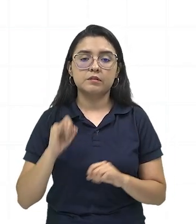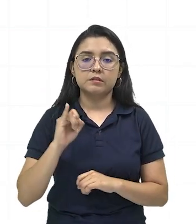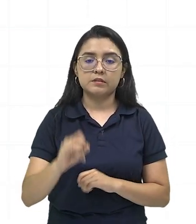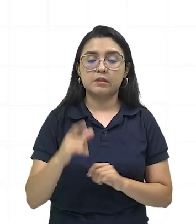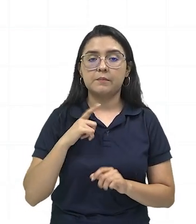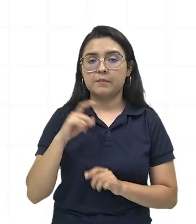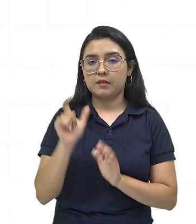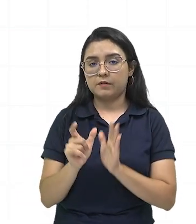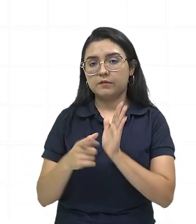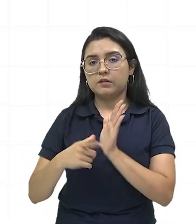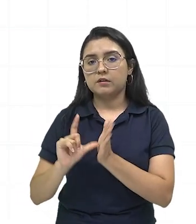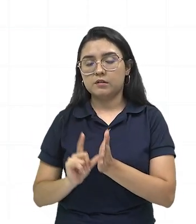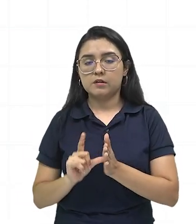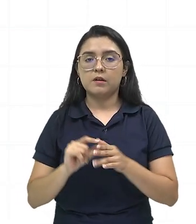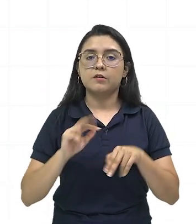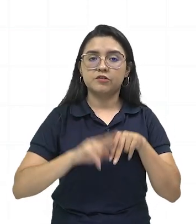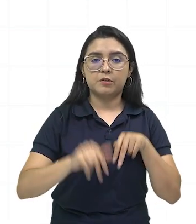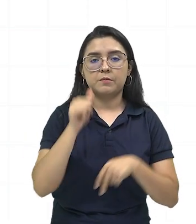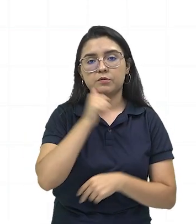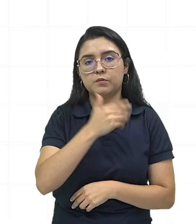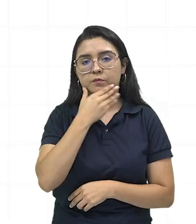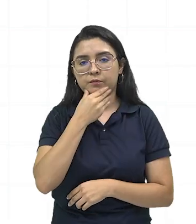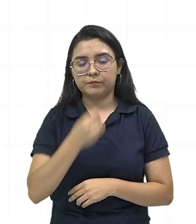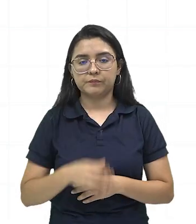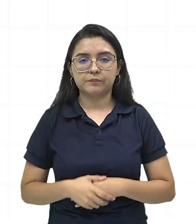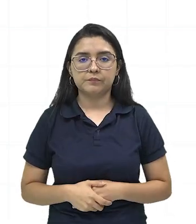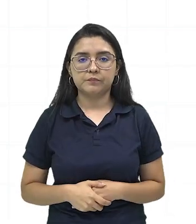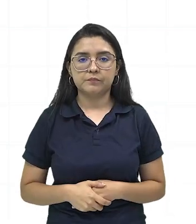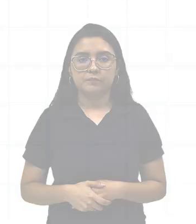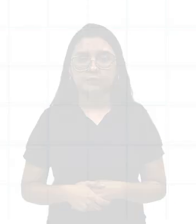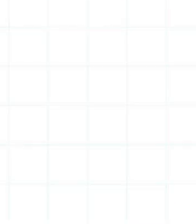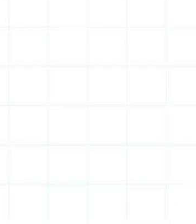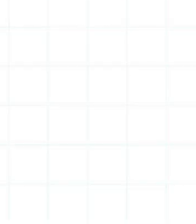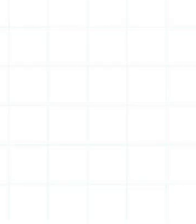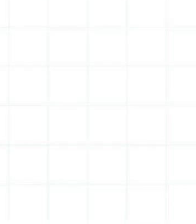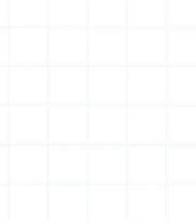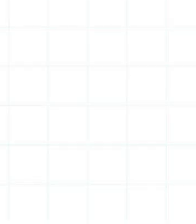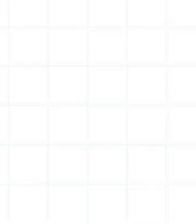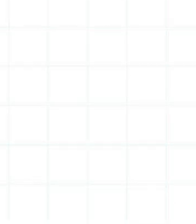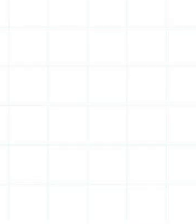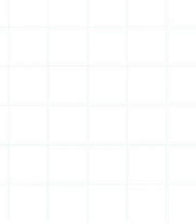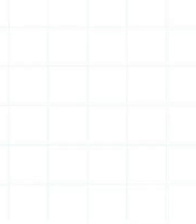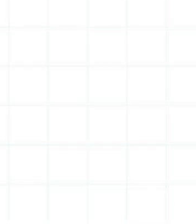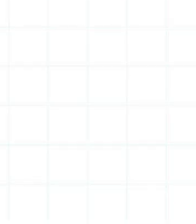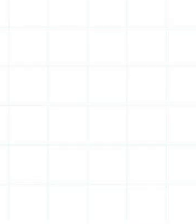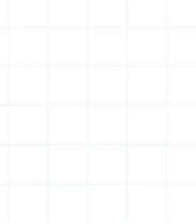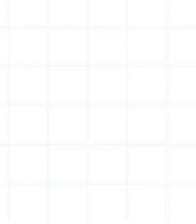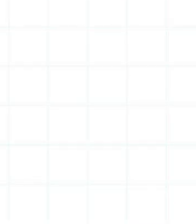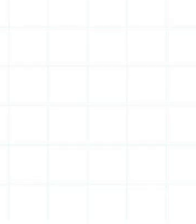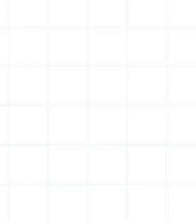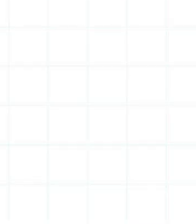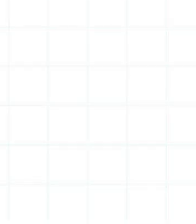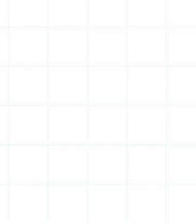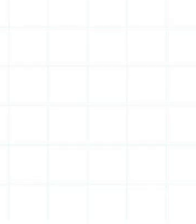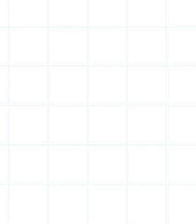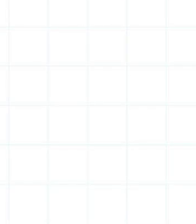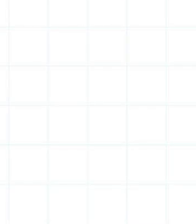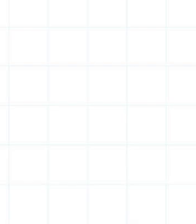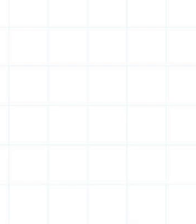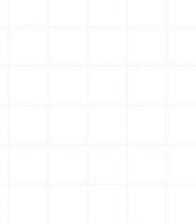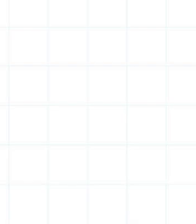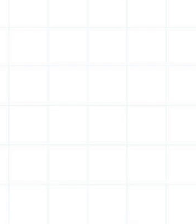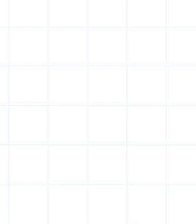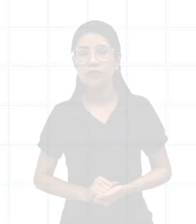termo antecedente for masculino ou feminino. Certo, gente? Muito bem. Então, agora nós